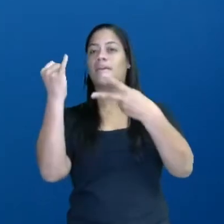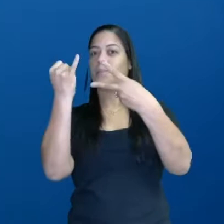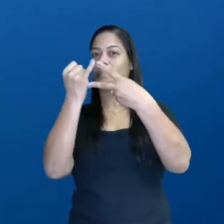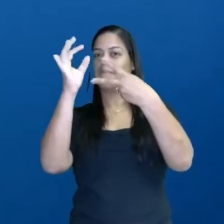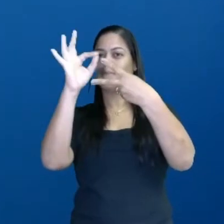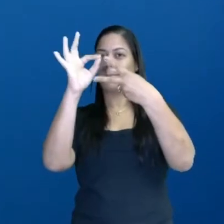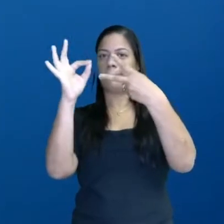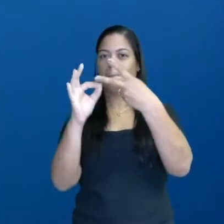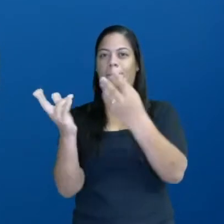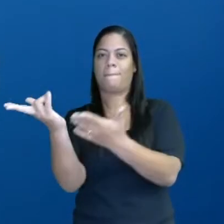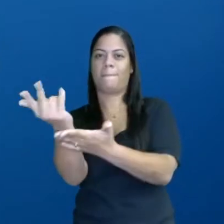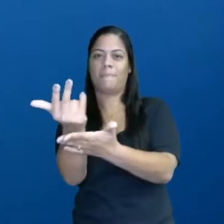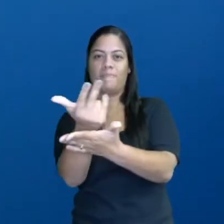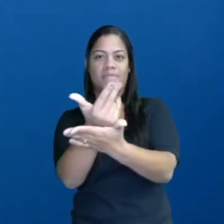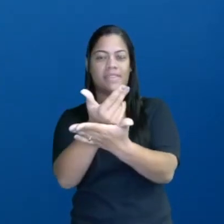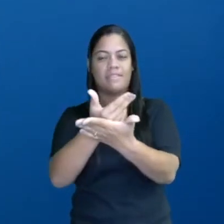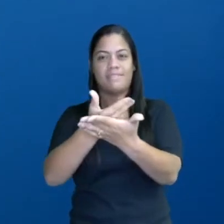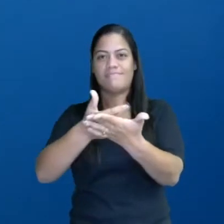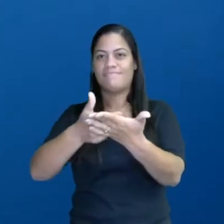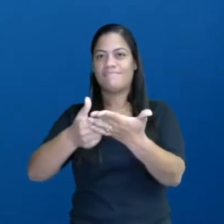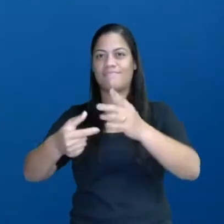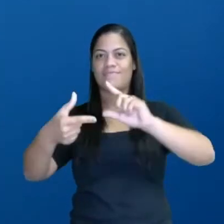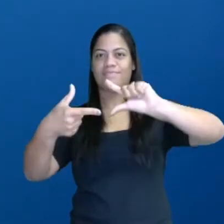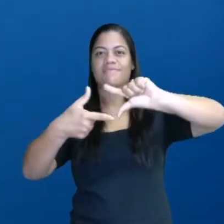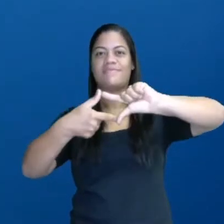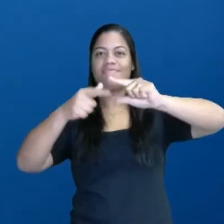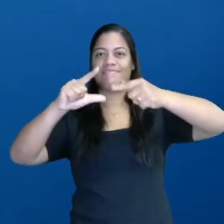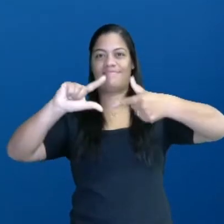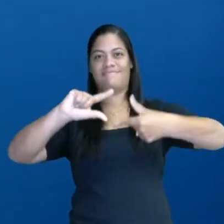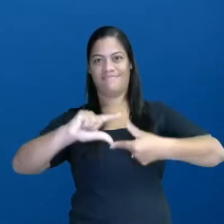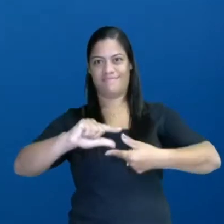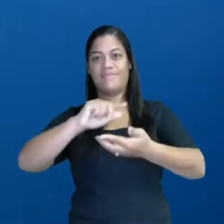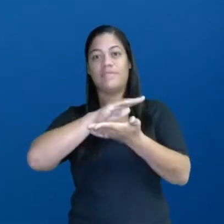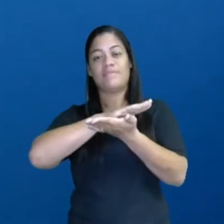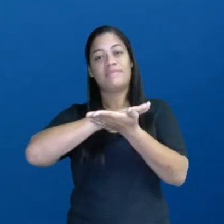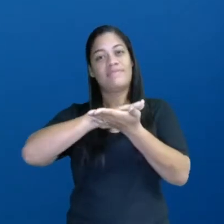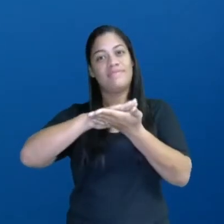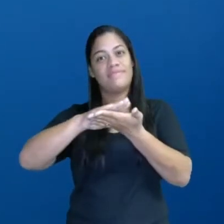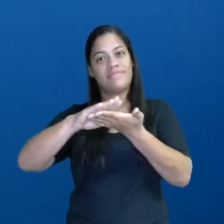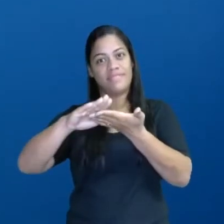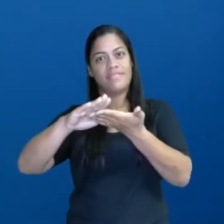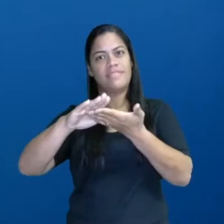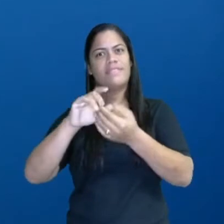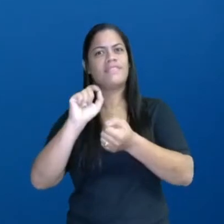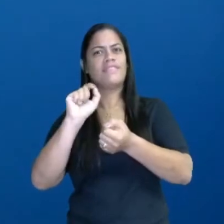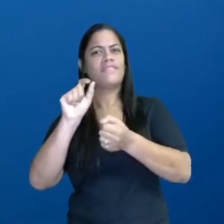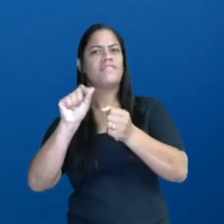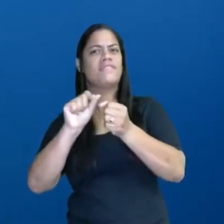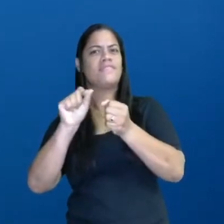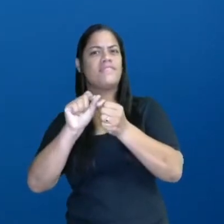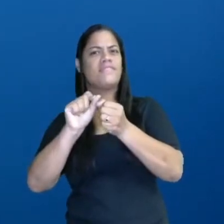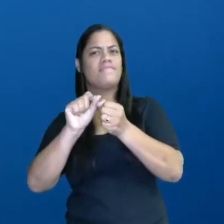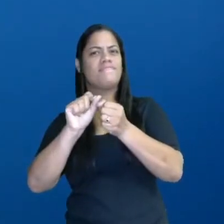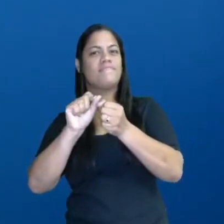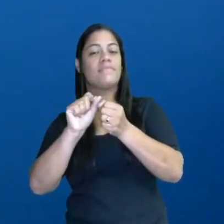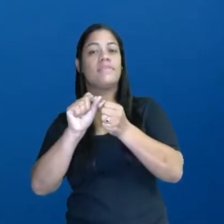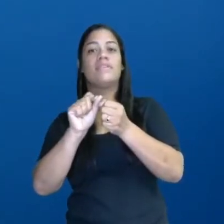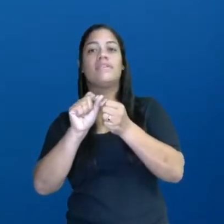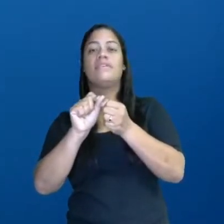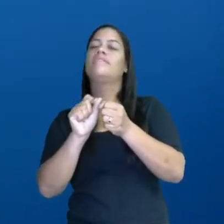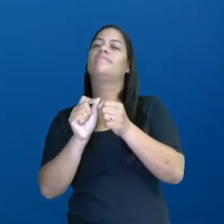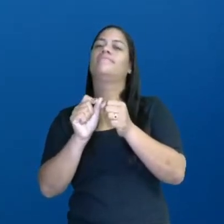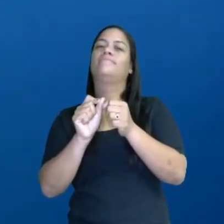Polígonos são figuras geométricas, tá certo? Planas. E o que forma um polígono? São as